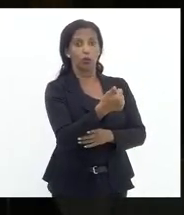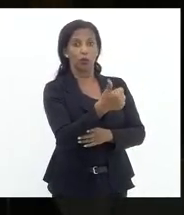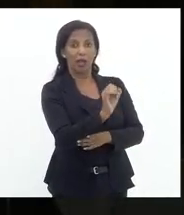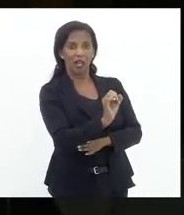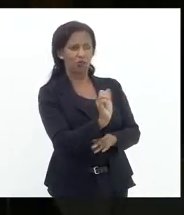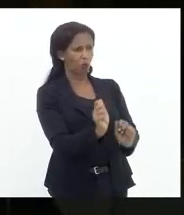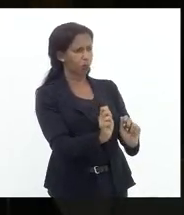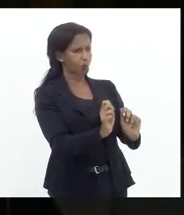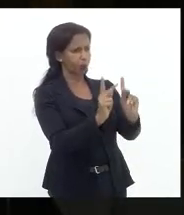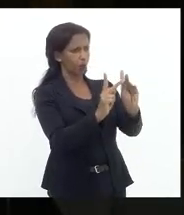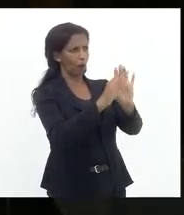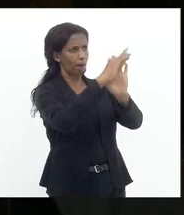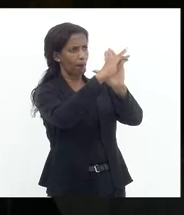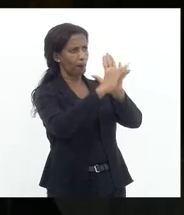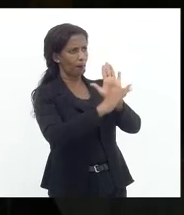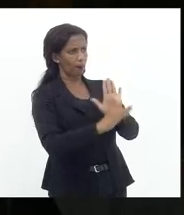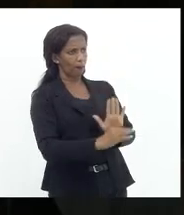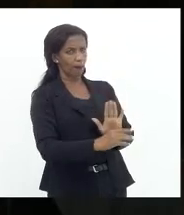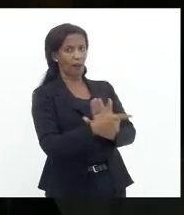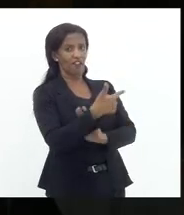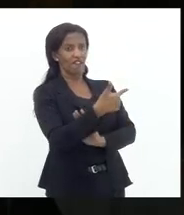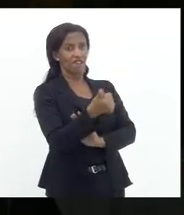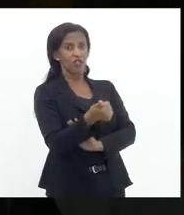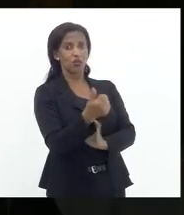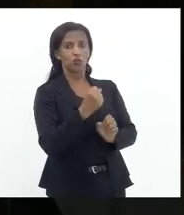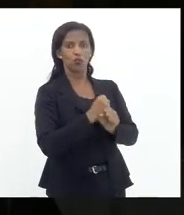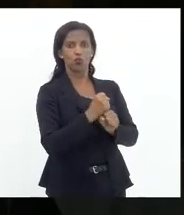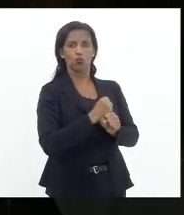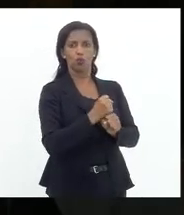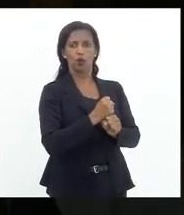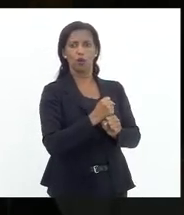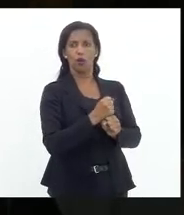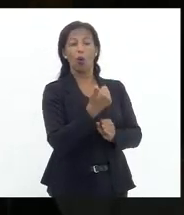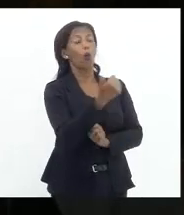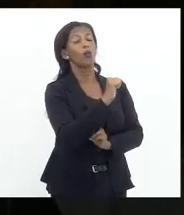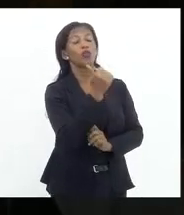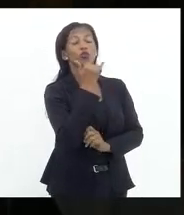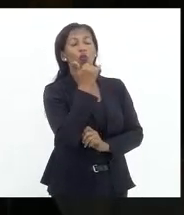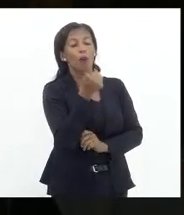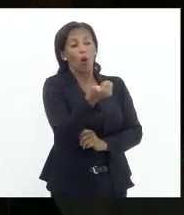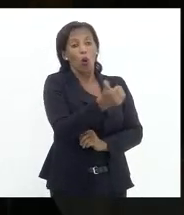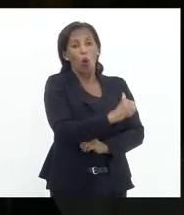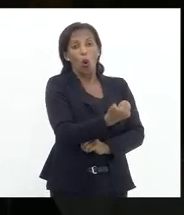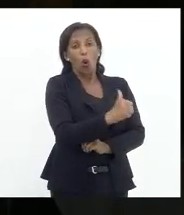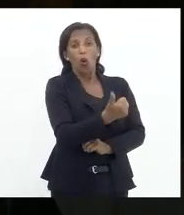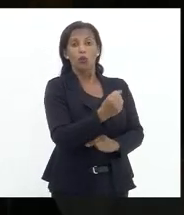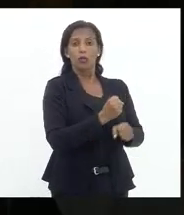2010, já está pacificado há 21 anos, há 11 anos,